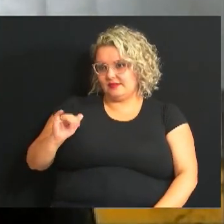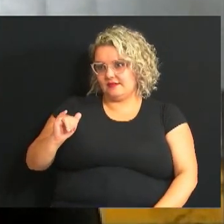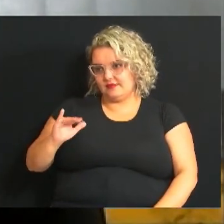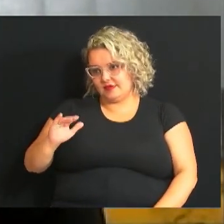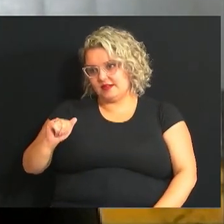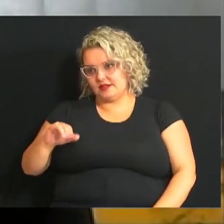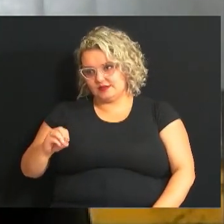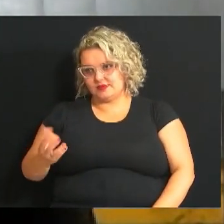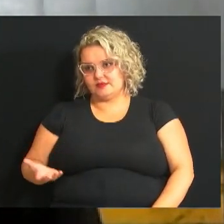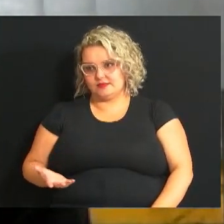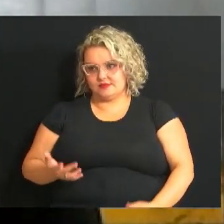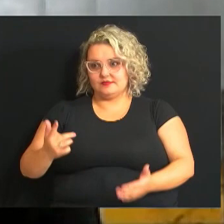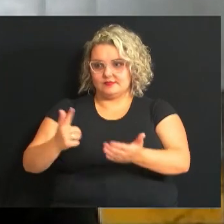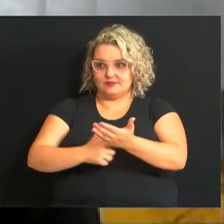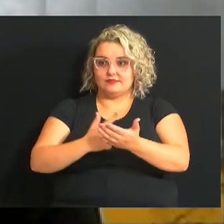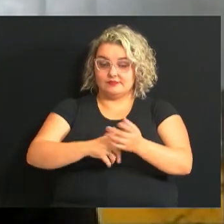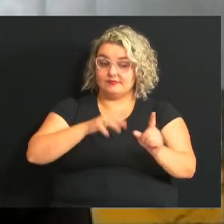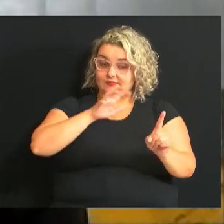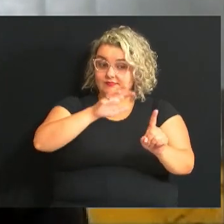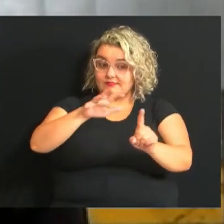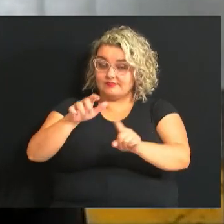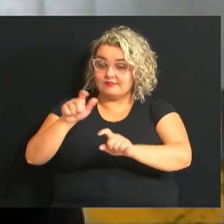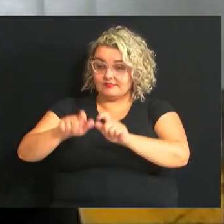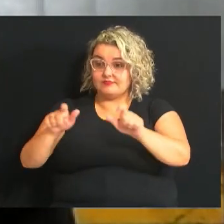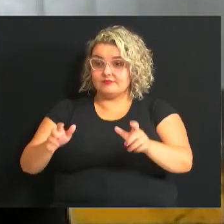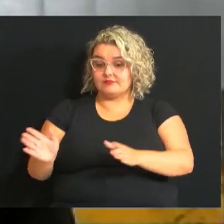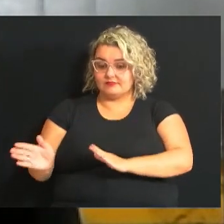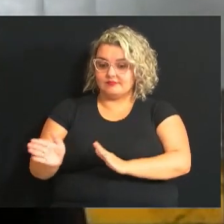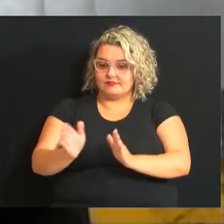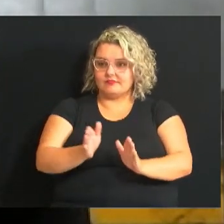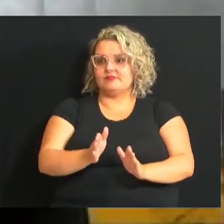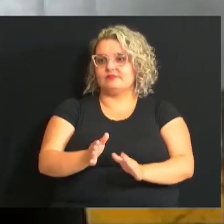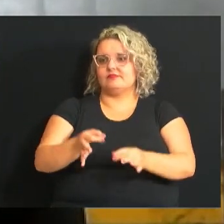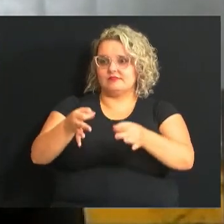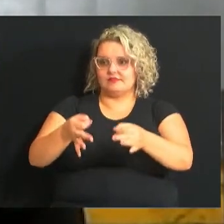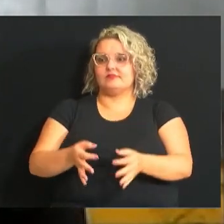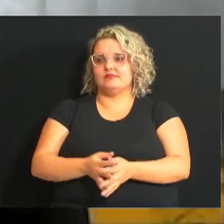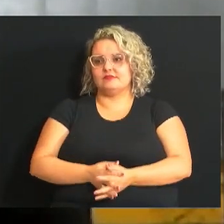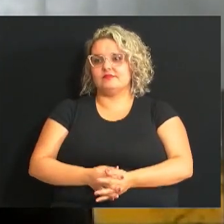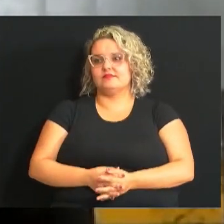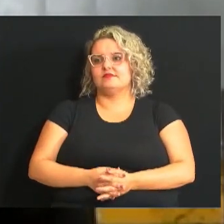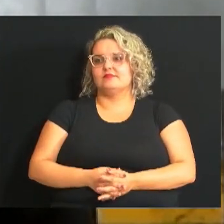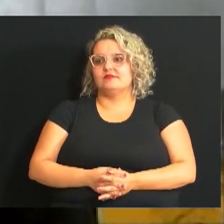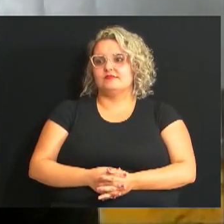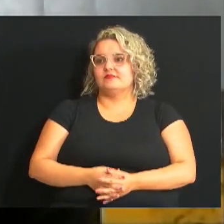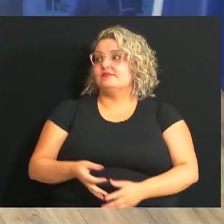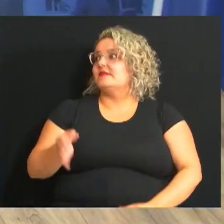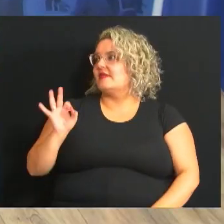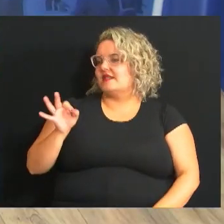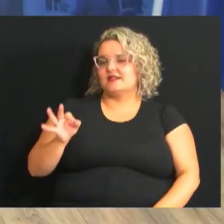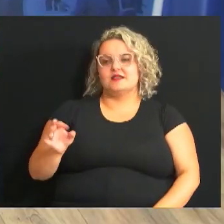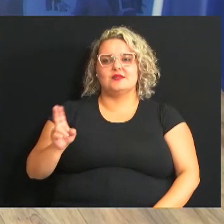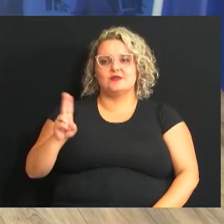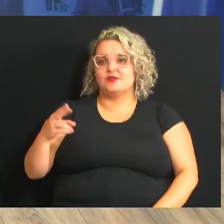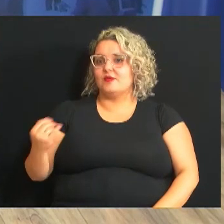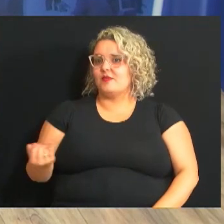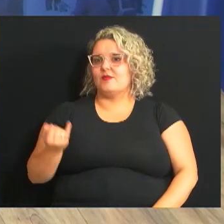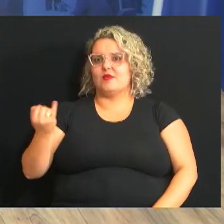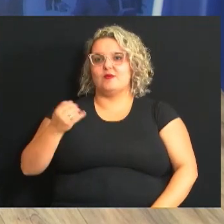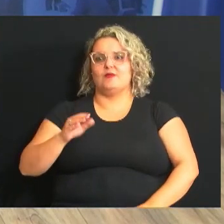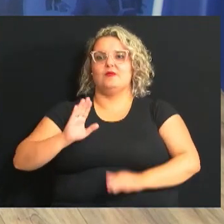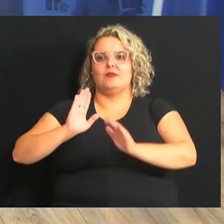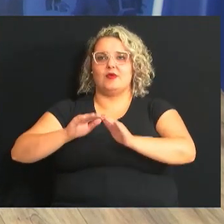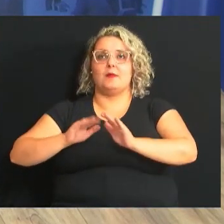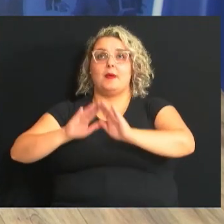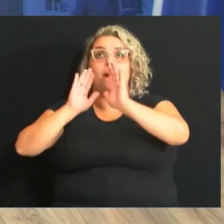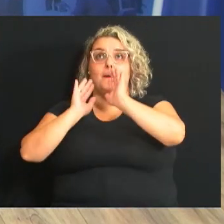estava impactando pessoas e que estava no caminho certo, sabe? Sem dúvida, um dos maiores nomes, né, do basquete brasileiro e por